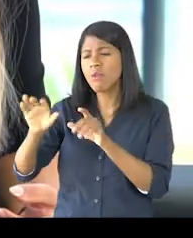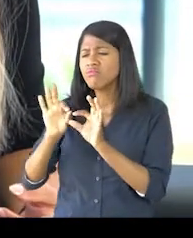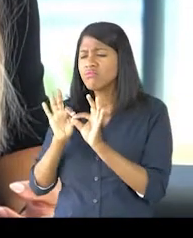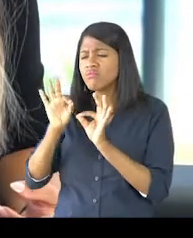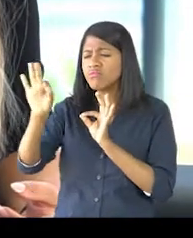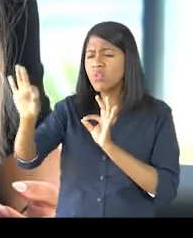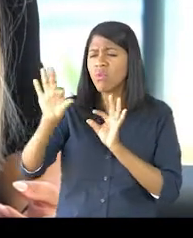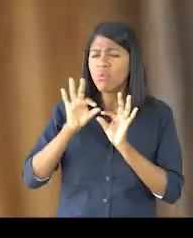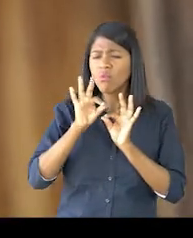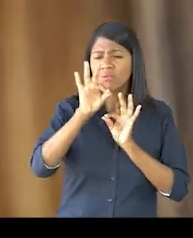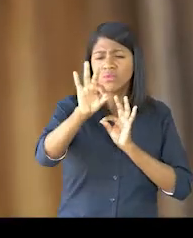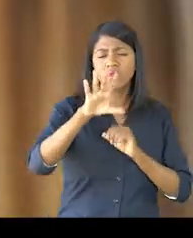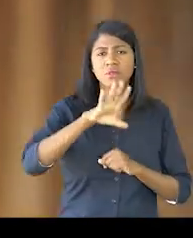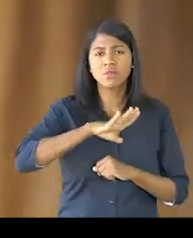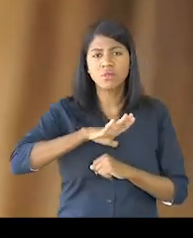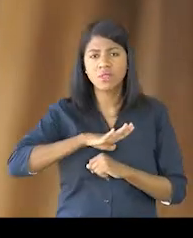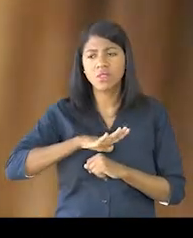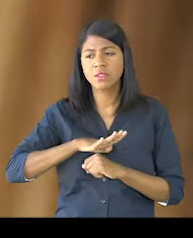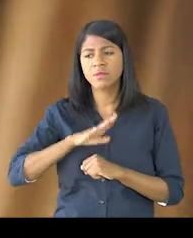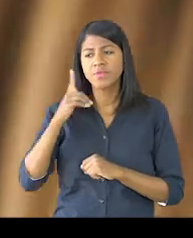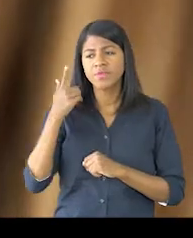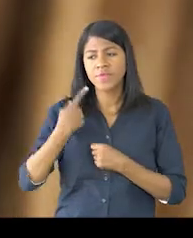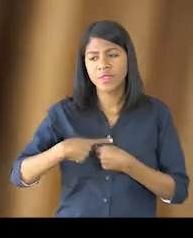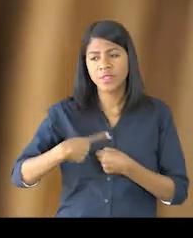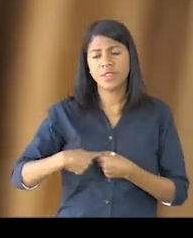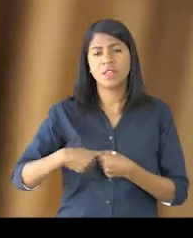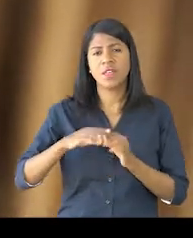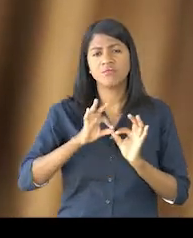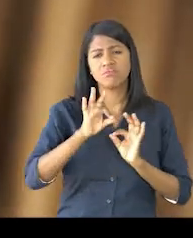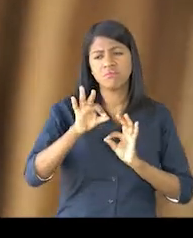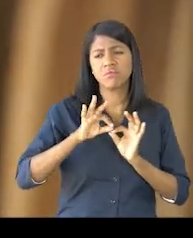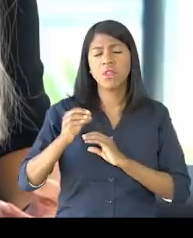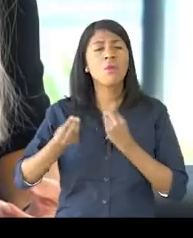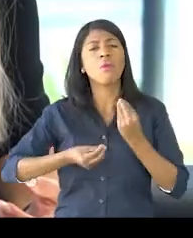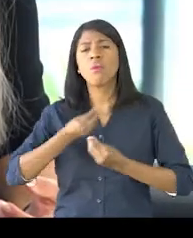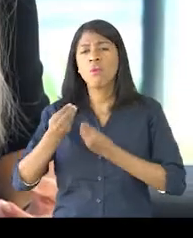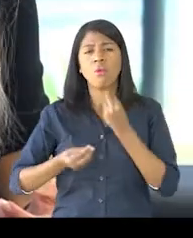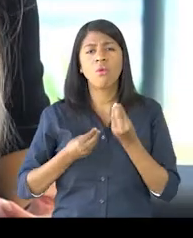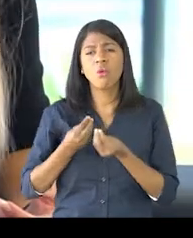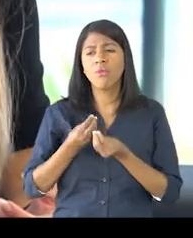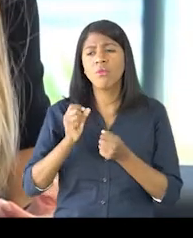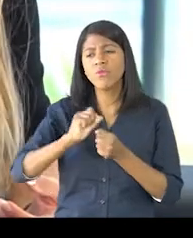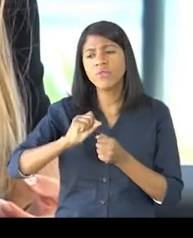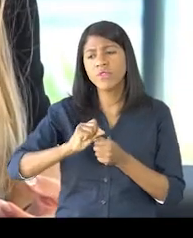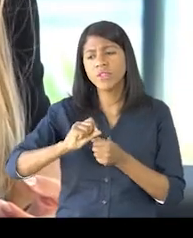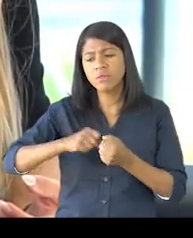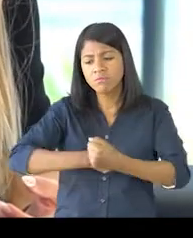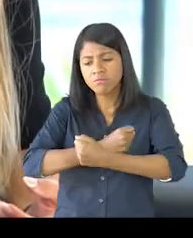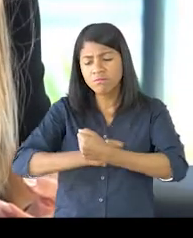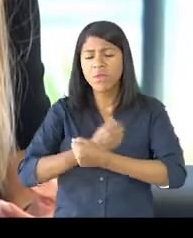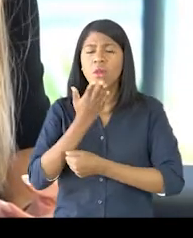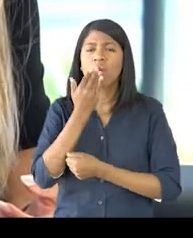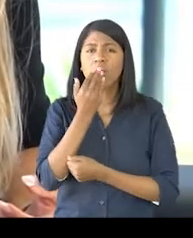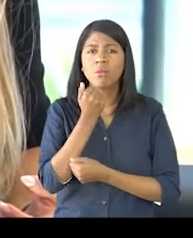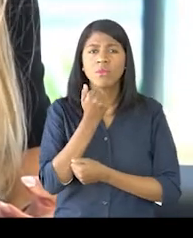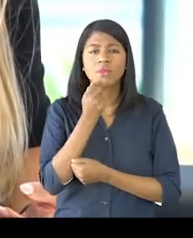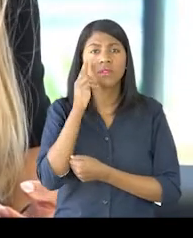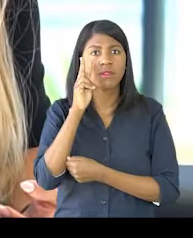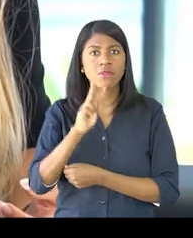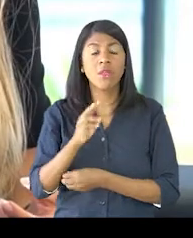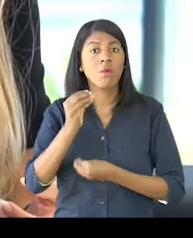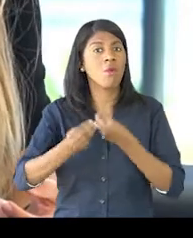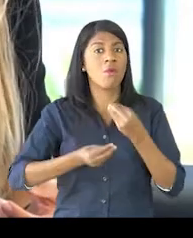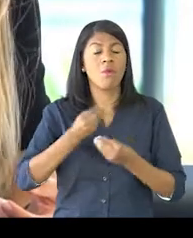Mulher nos bairros, né, para chegar até essas mulheres. E nós fizemos uma parceria muito interessante com a Secretaria